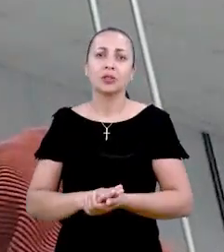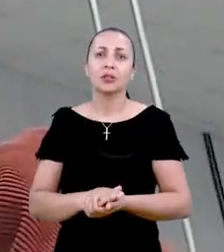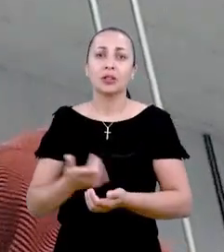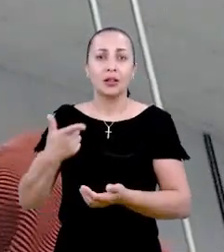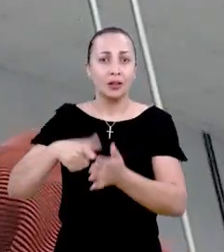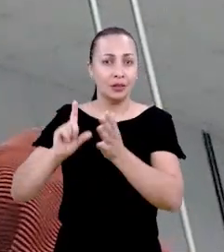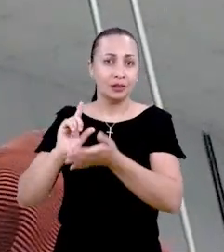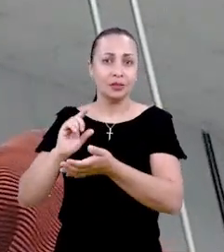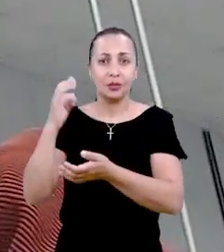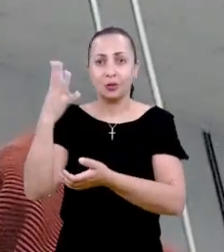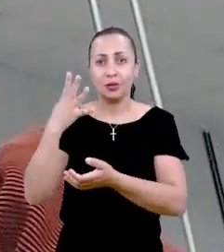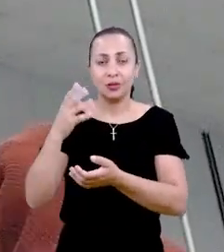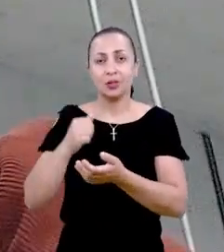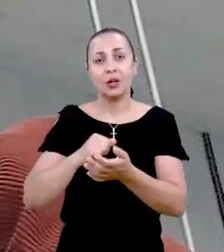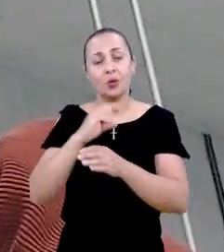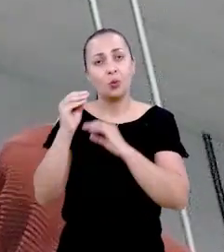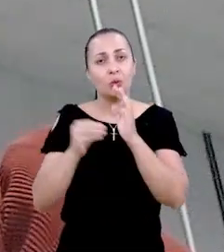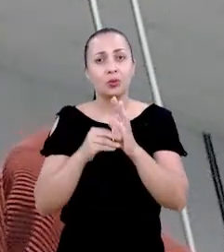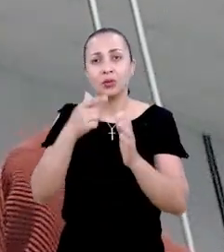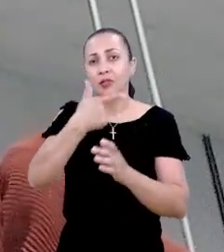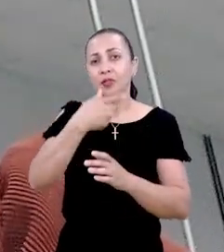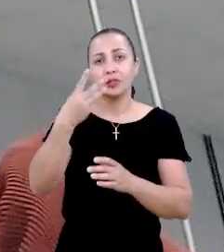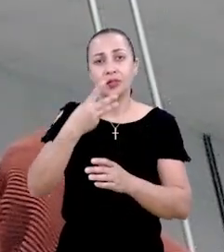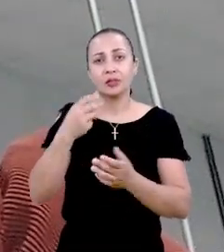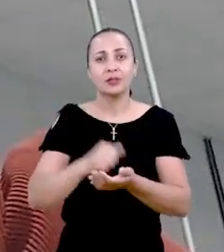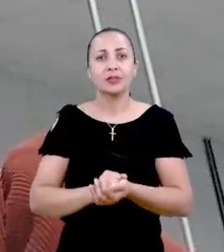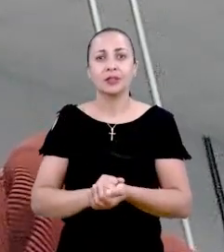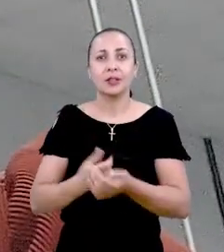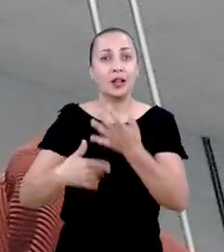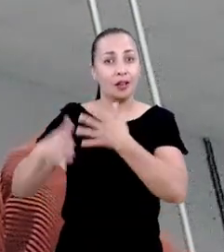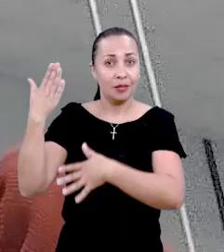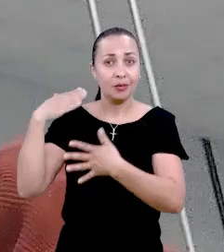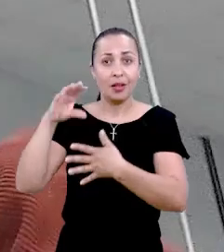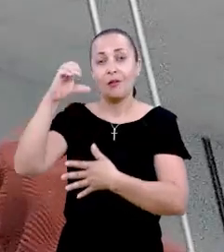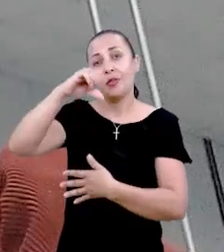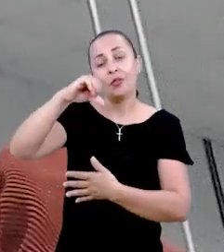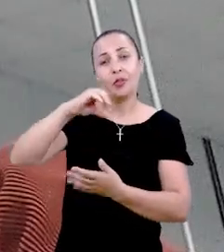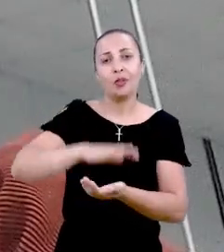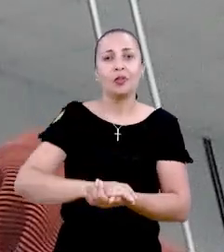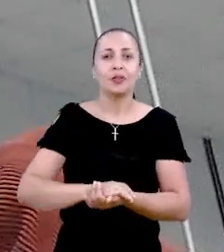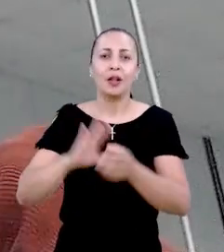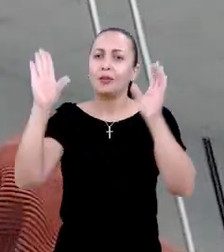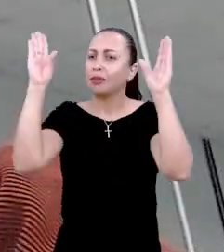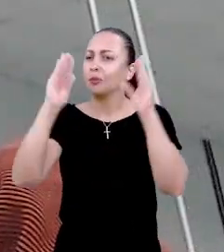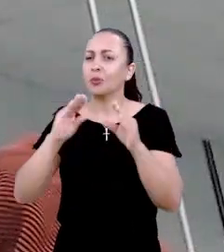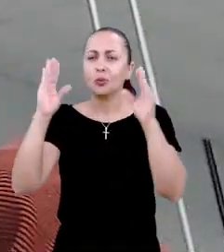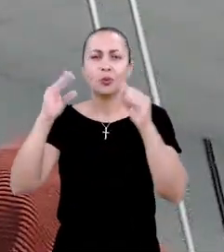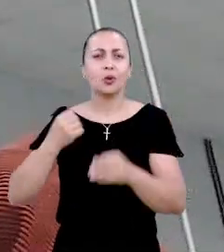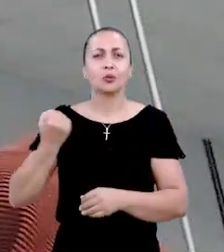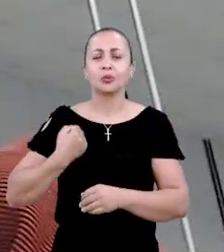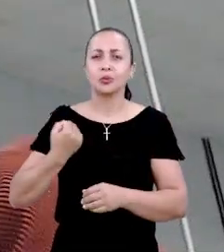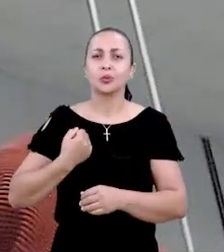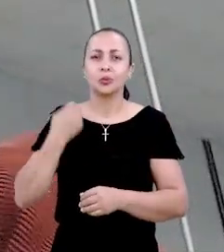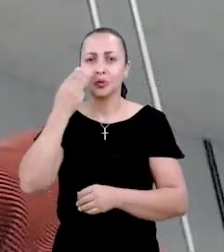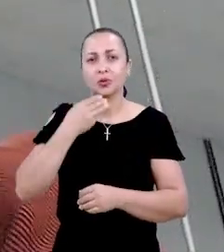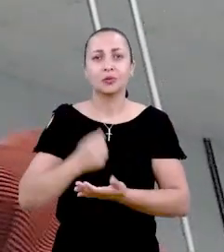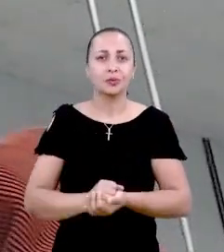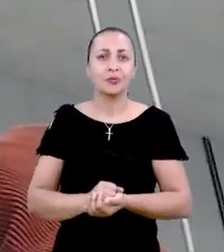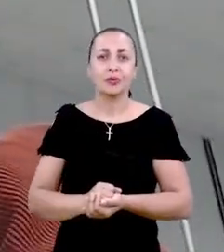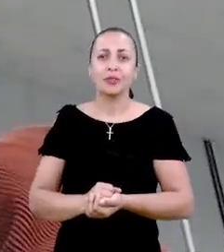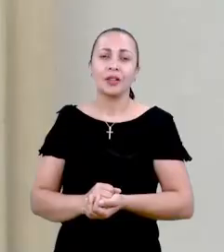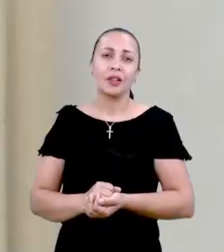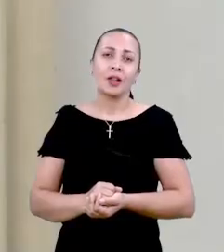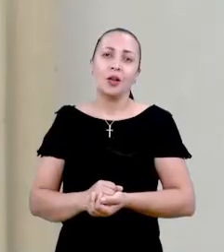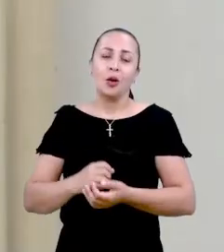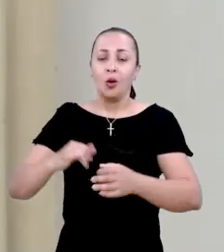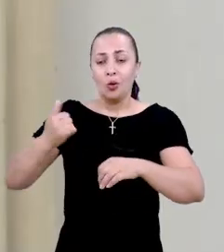estava 23. E o último exame que eu fiz, o mês passado, estava 9. Então, assim, as taxas baixaram completamente, colesterol, triglicérides,